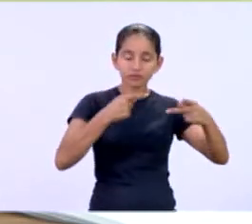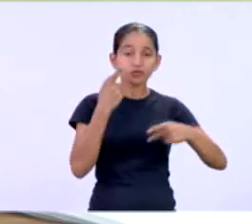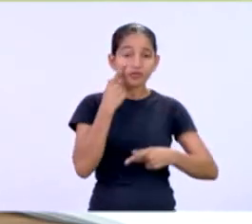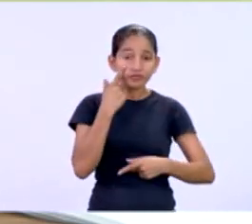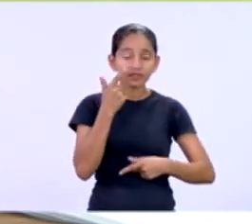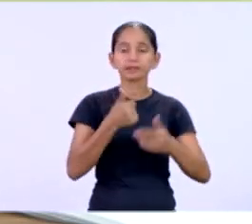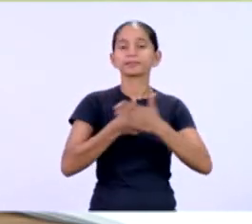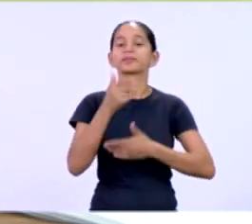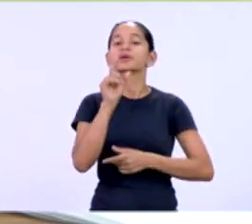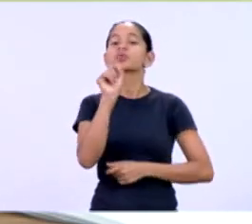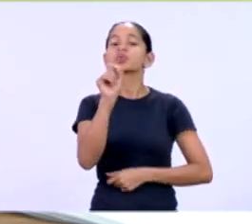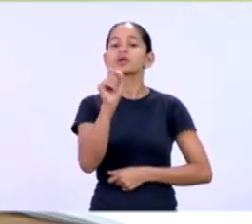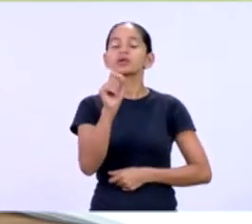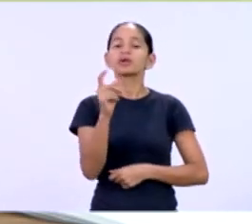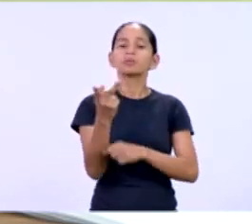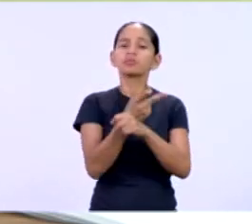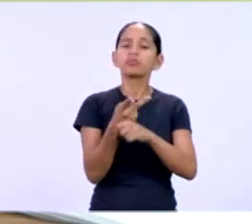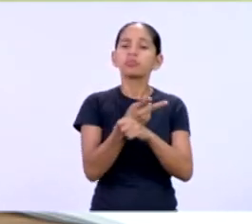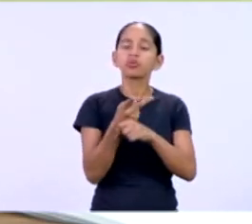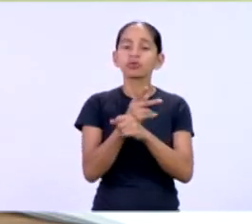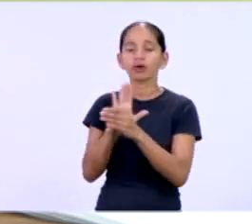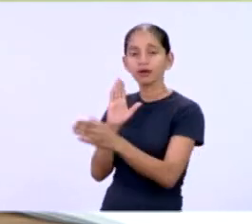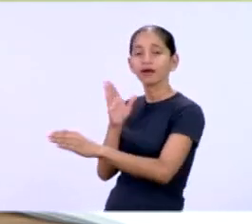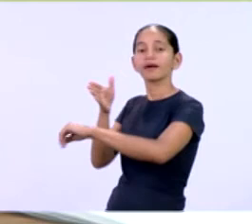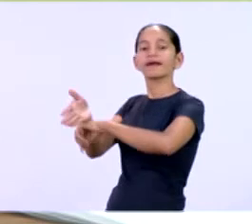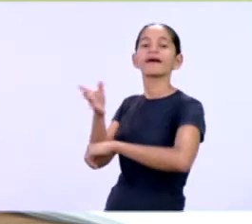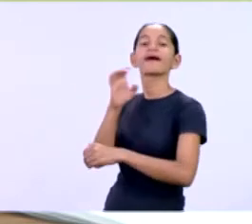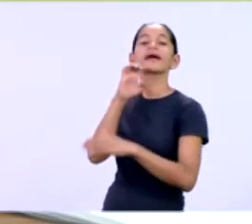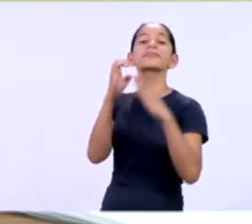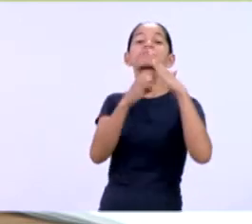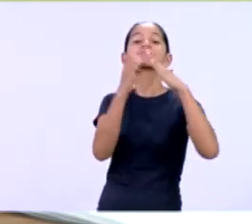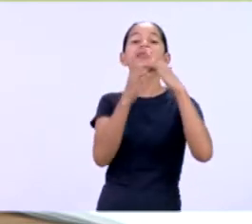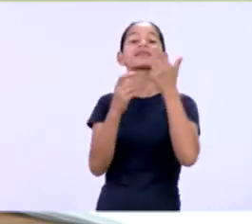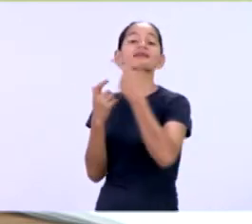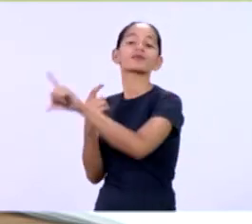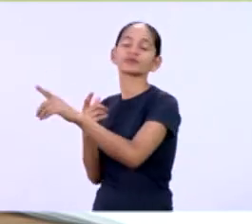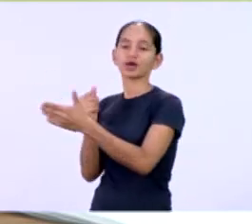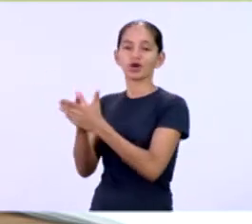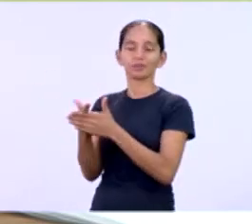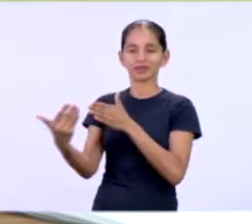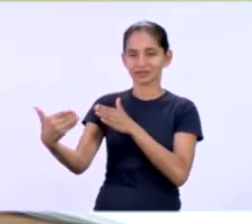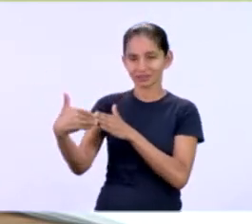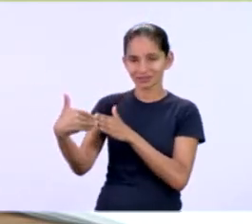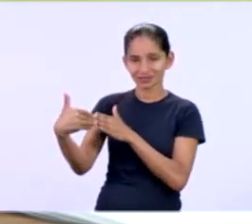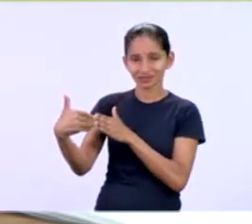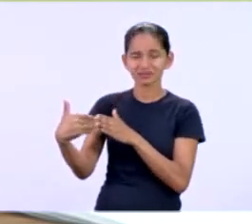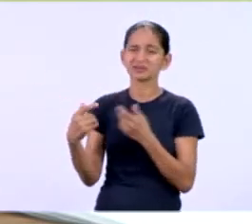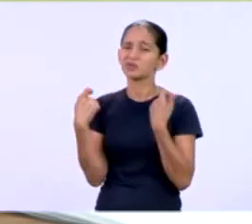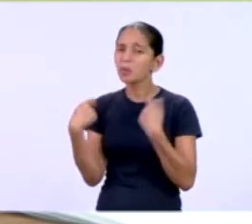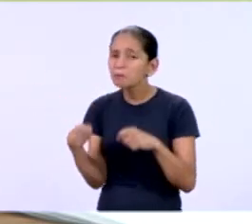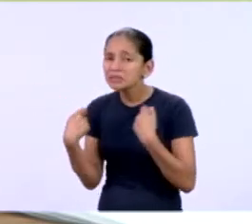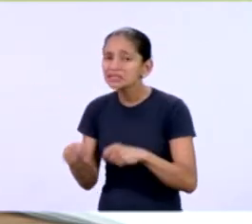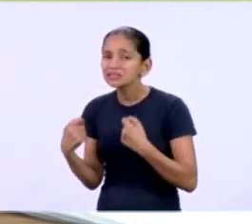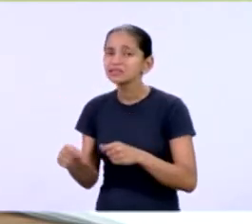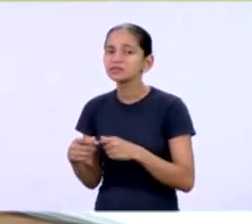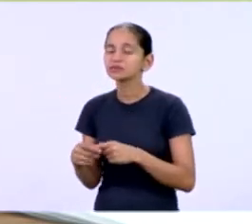consigo saber e buscar o meu fornecedor como que eu vou estar precisando, porque